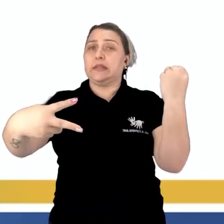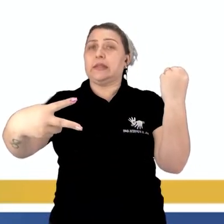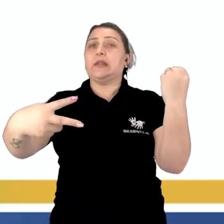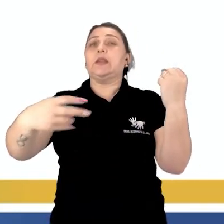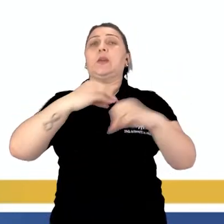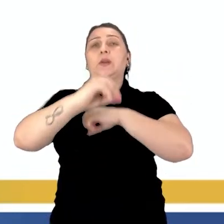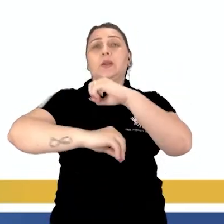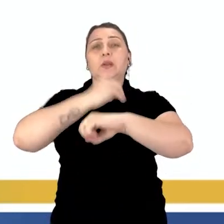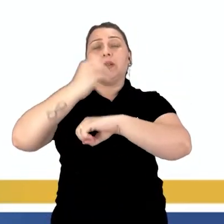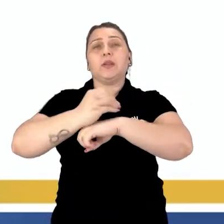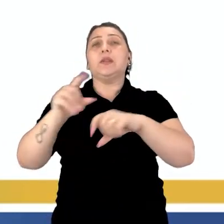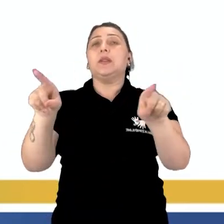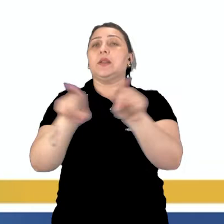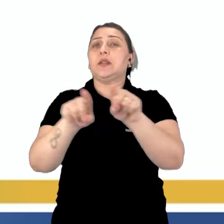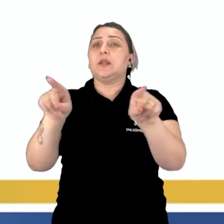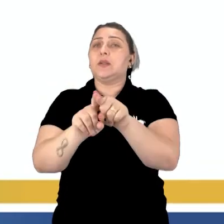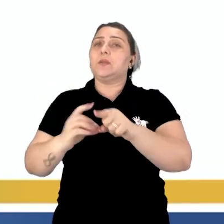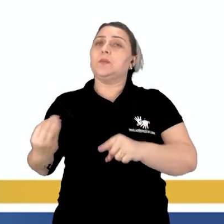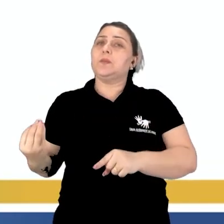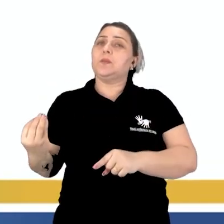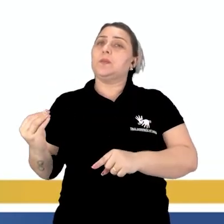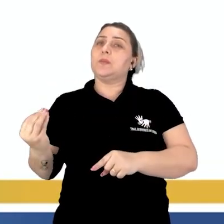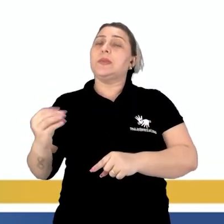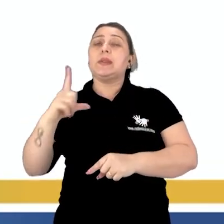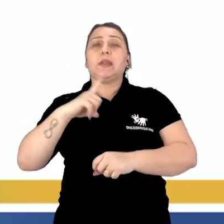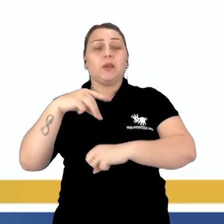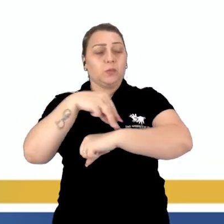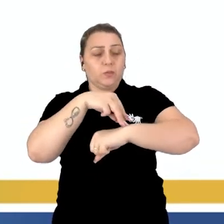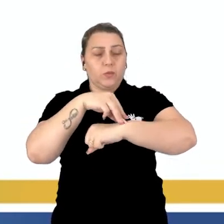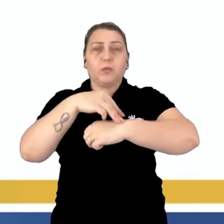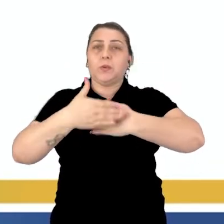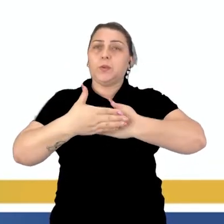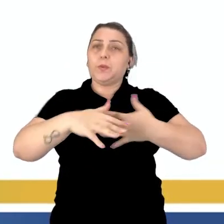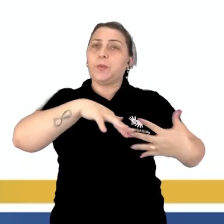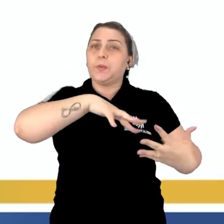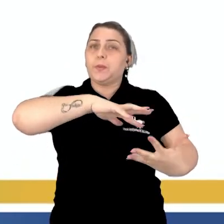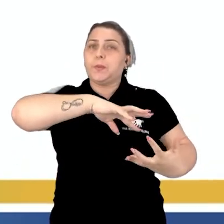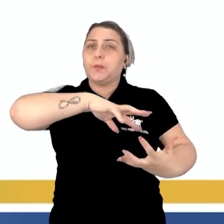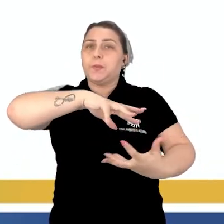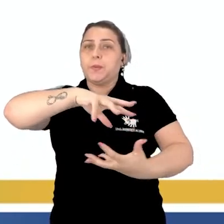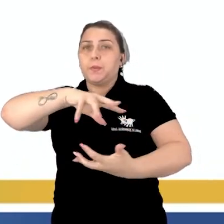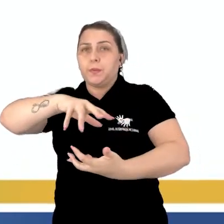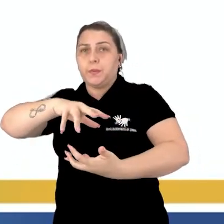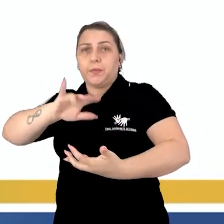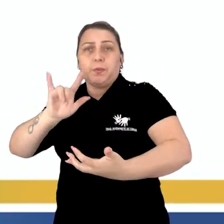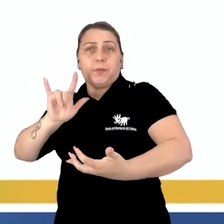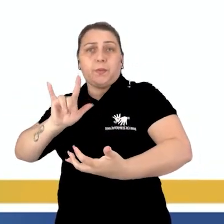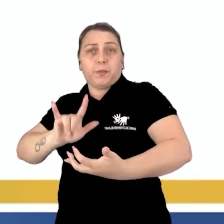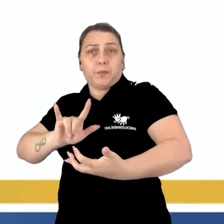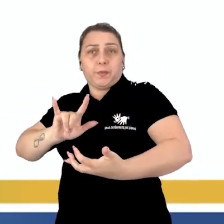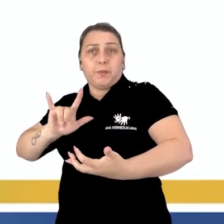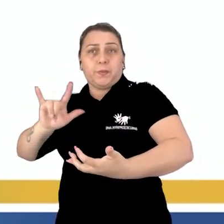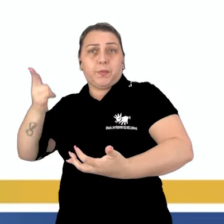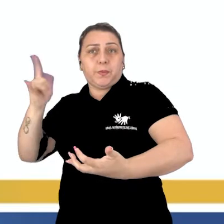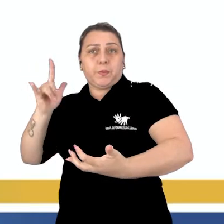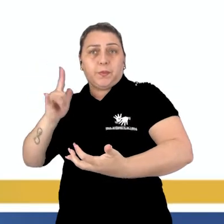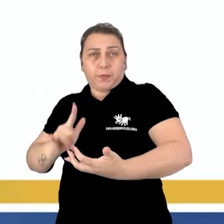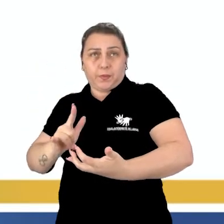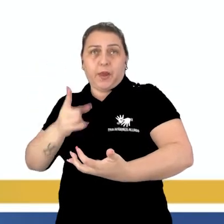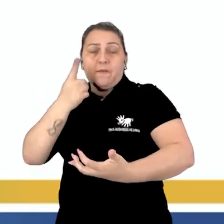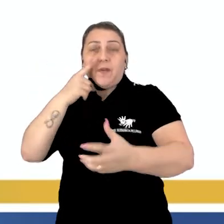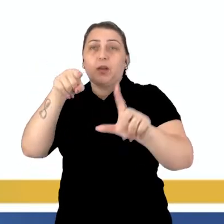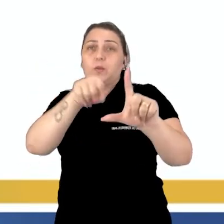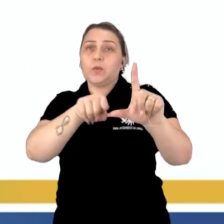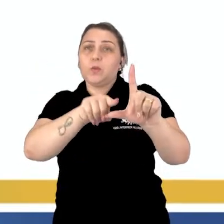também não seria diferente. O que acontece? Existe um momento que parte do globo terrestre vai receber iluminação, como vocês podem ver nesse